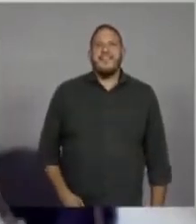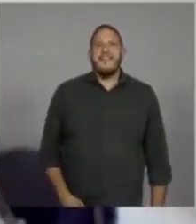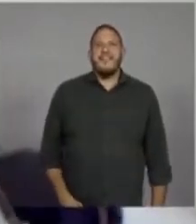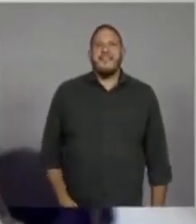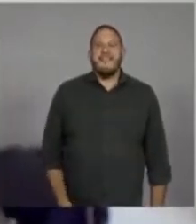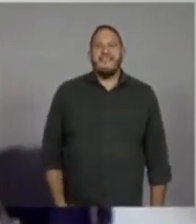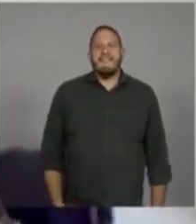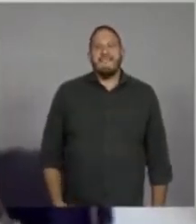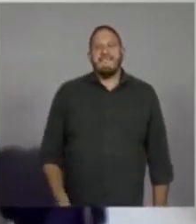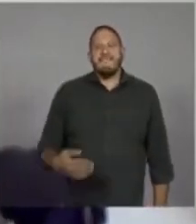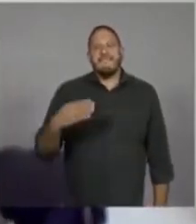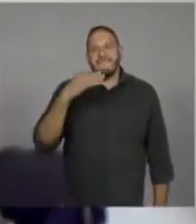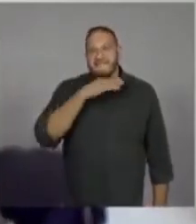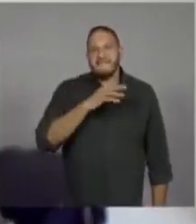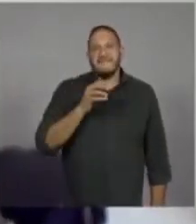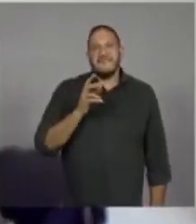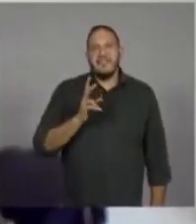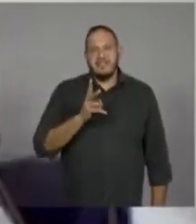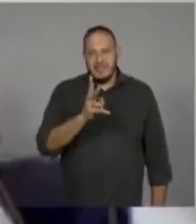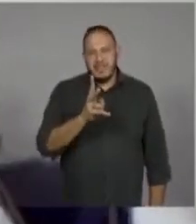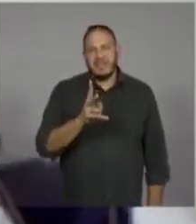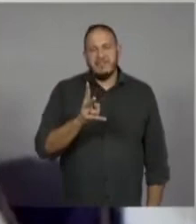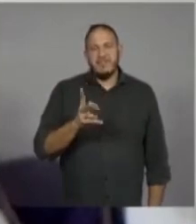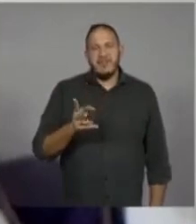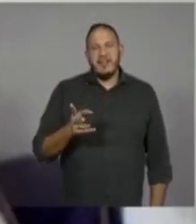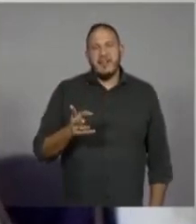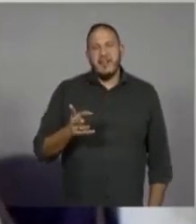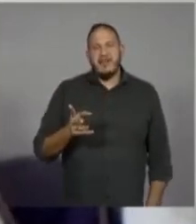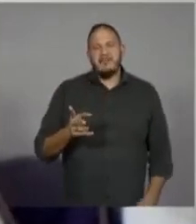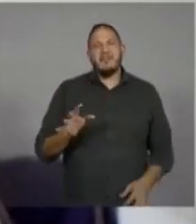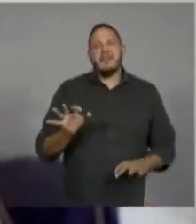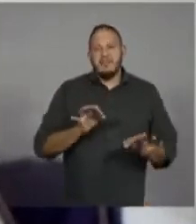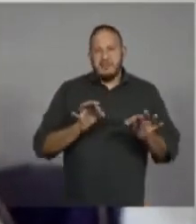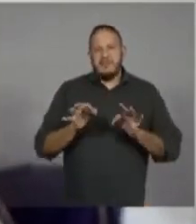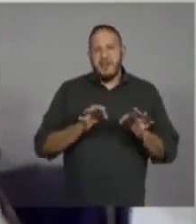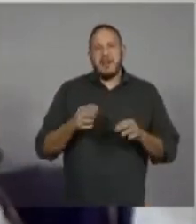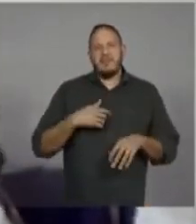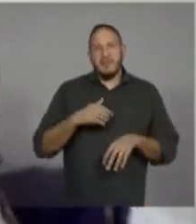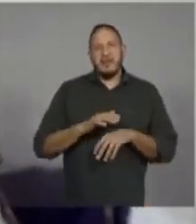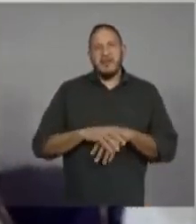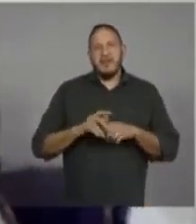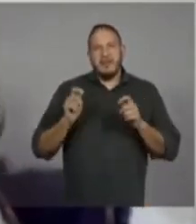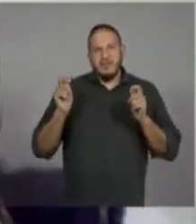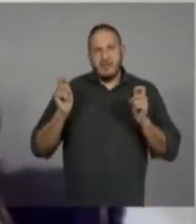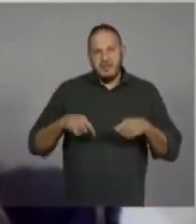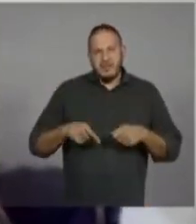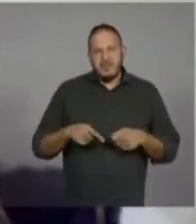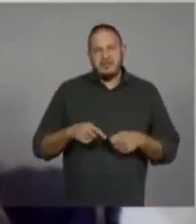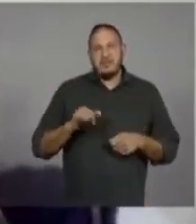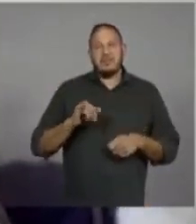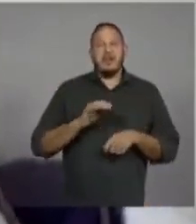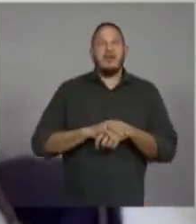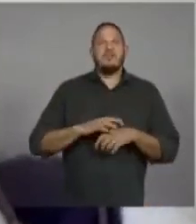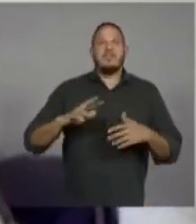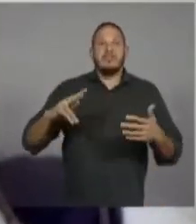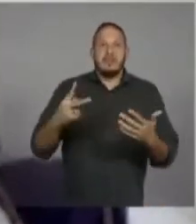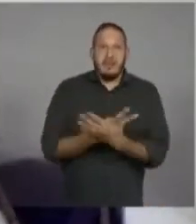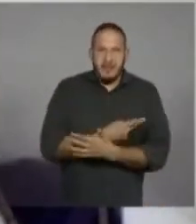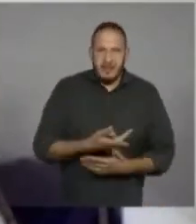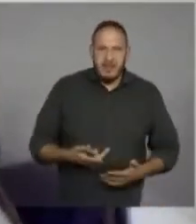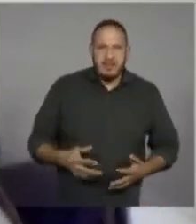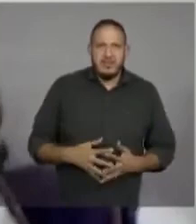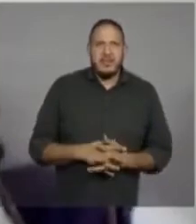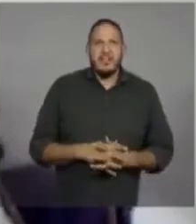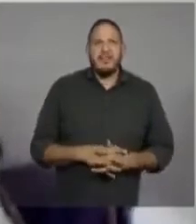É claro, eu sempre me preparo, é característica minha, sempre me preparo para a possibilidade das coisas darem errado. Quando alguém